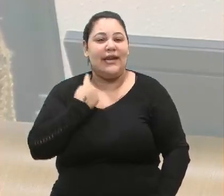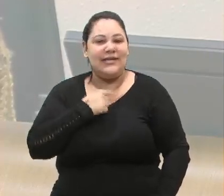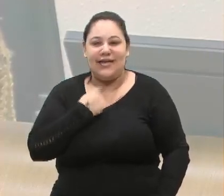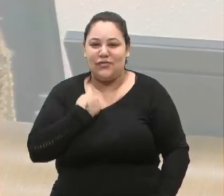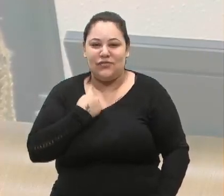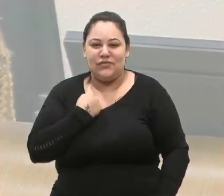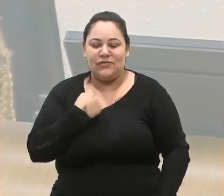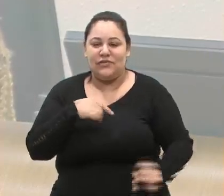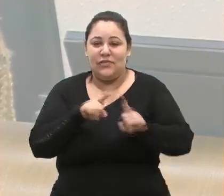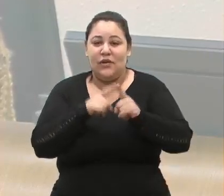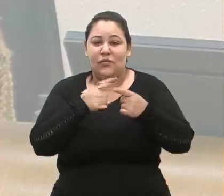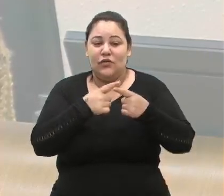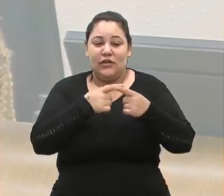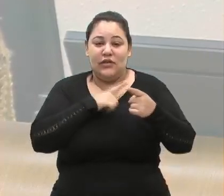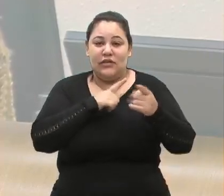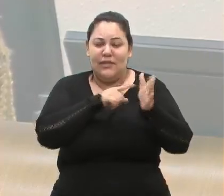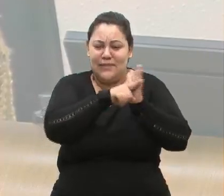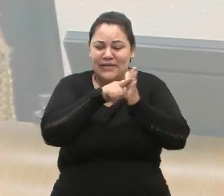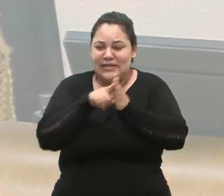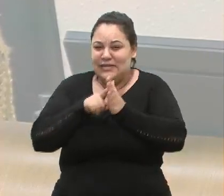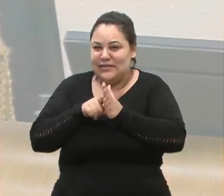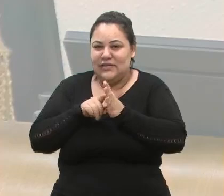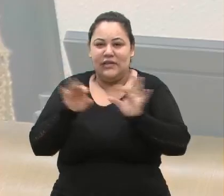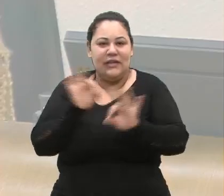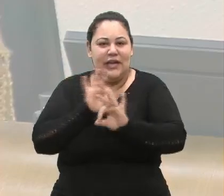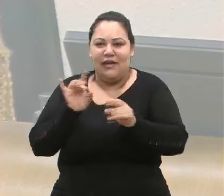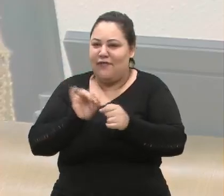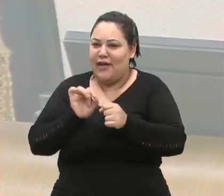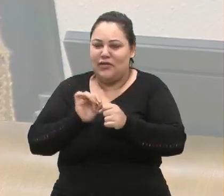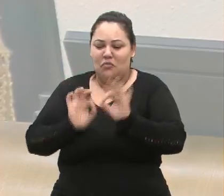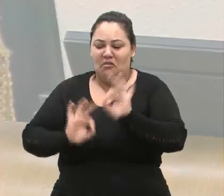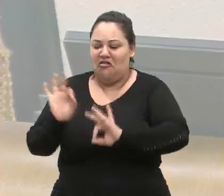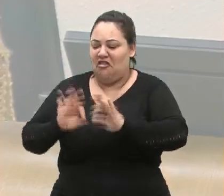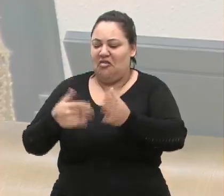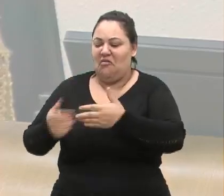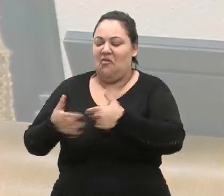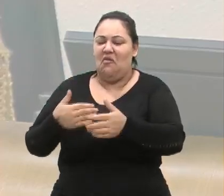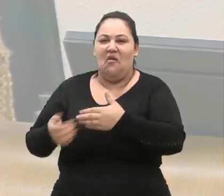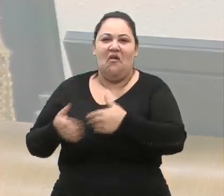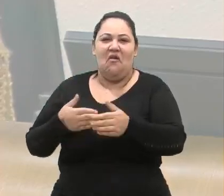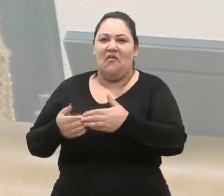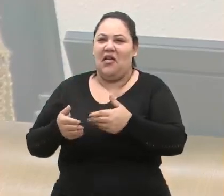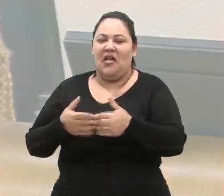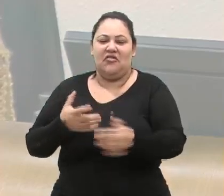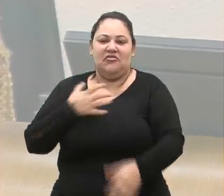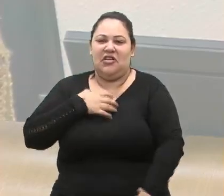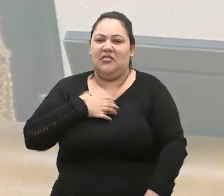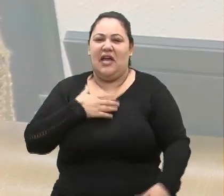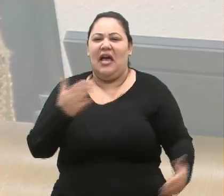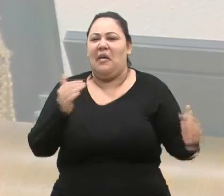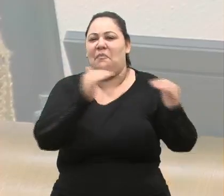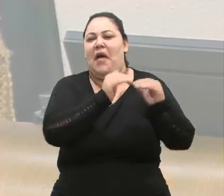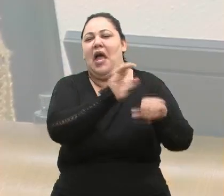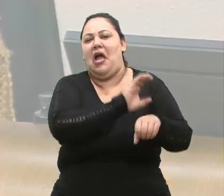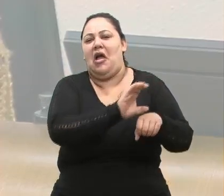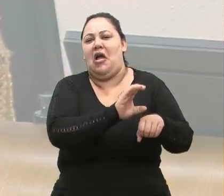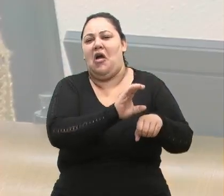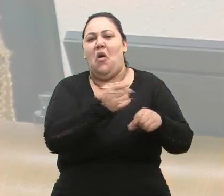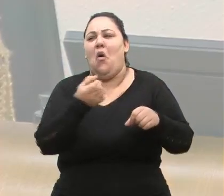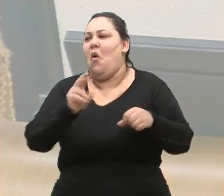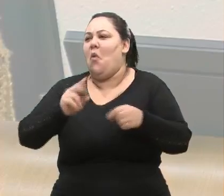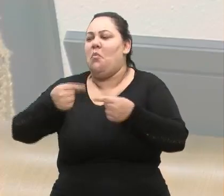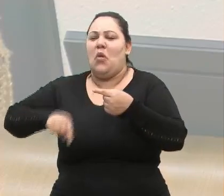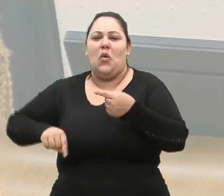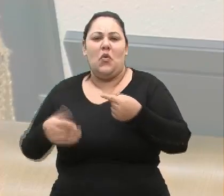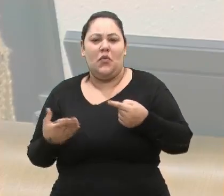gente pesquisa, ninguém faz um projeto assim e atira ele. Que dê incondicional, que se vire. Não, a gente tenta o melhor para